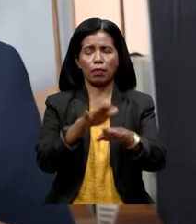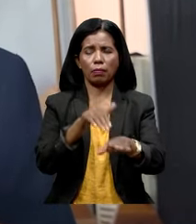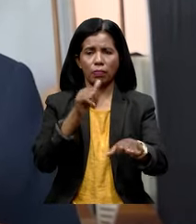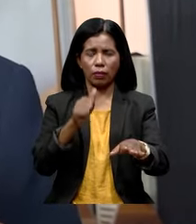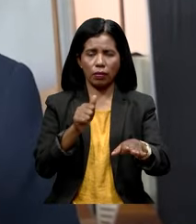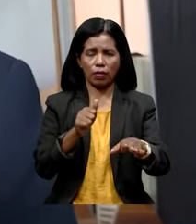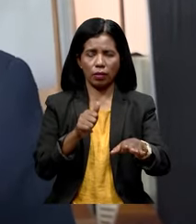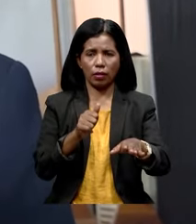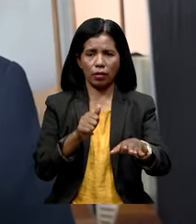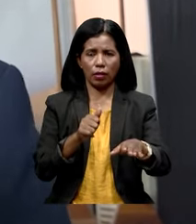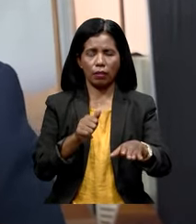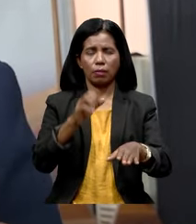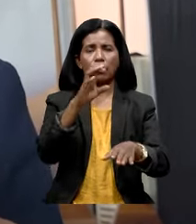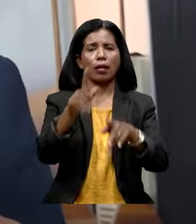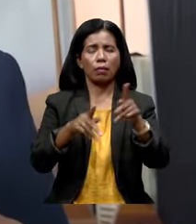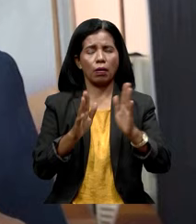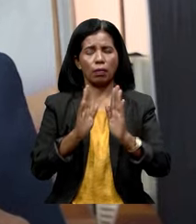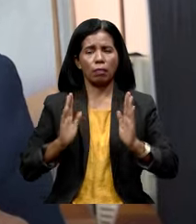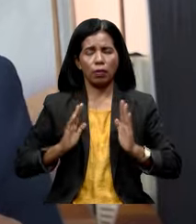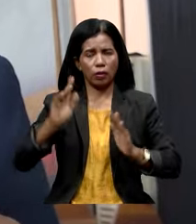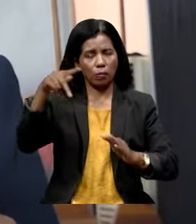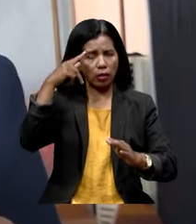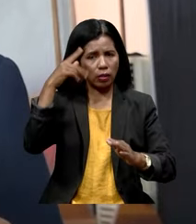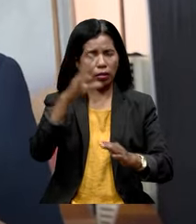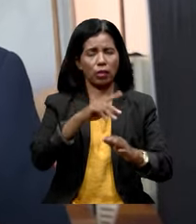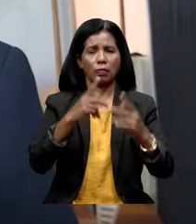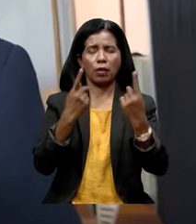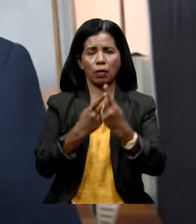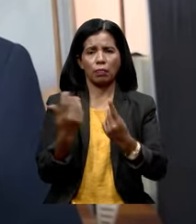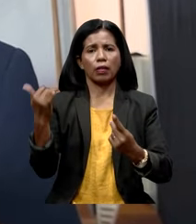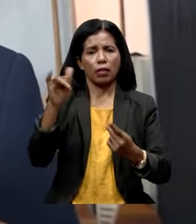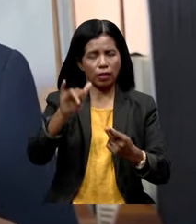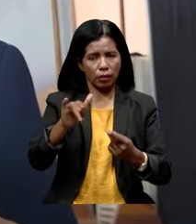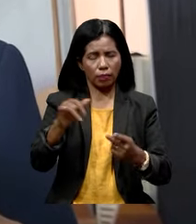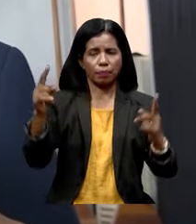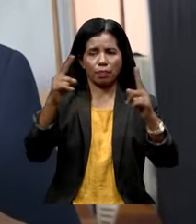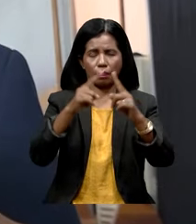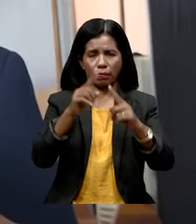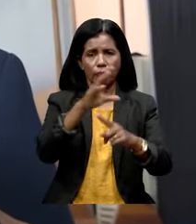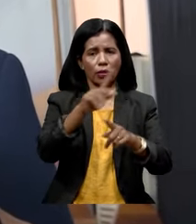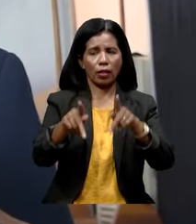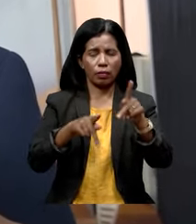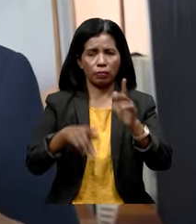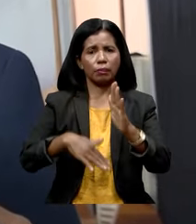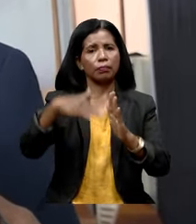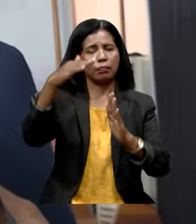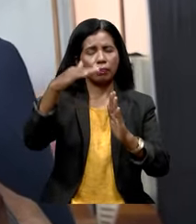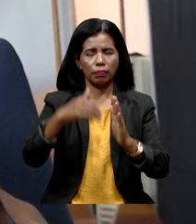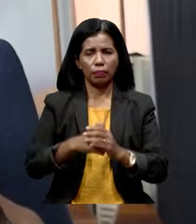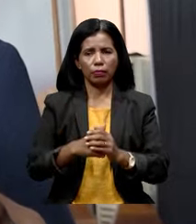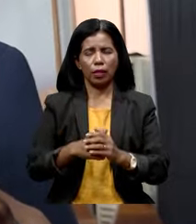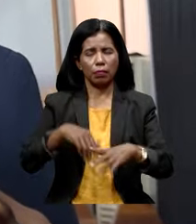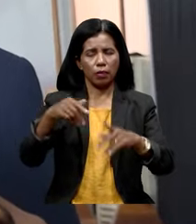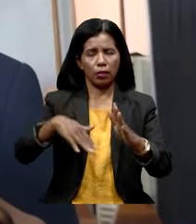média, sira, vai elite, sira, vai político, sira, vai empresário, sira, vai classe média, sira, sira